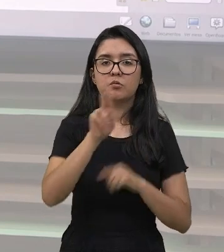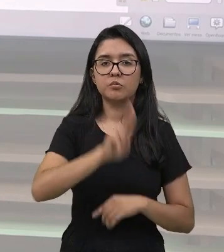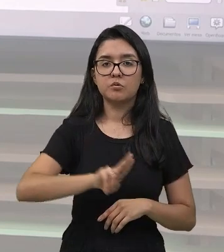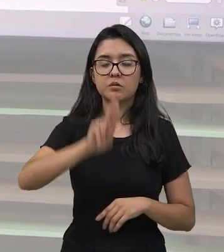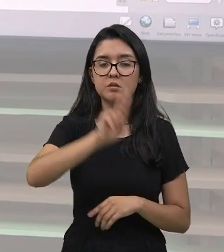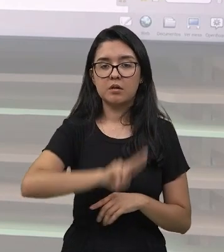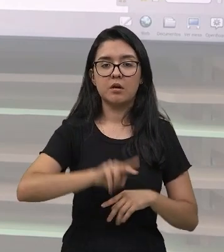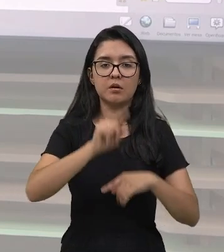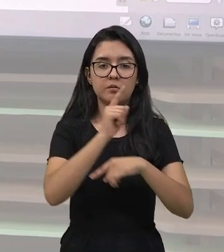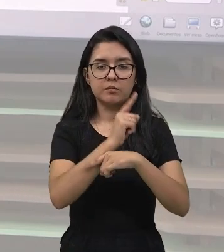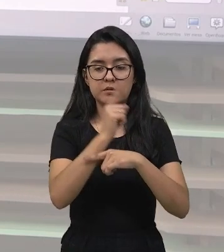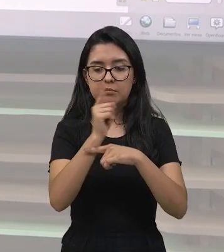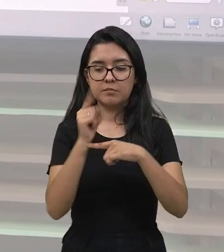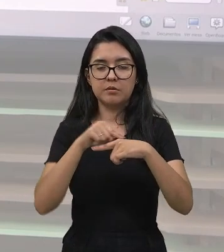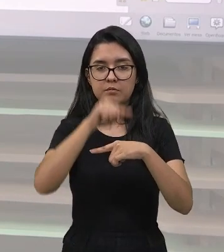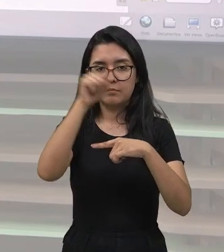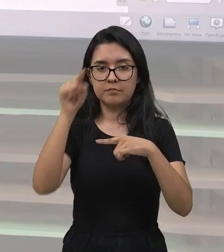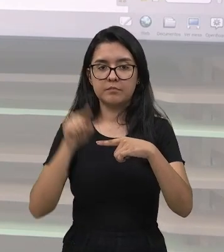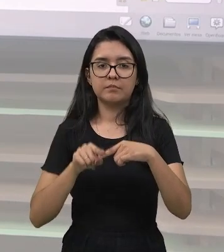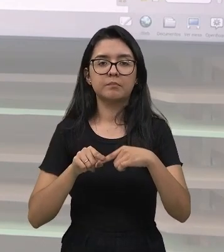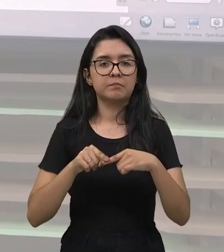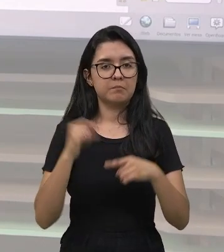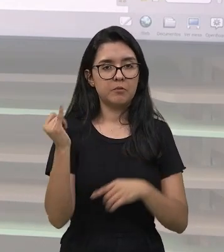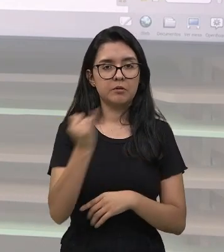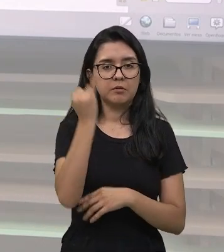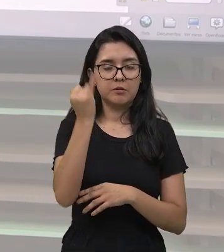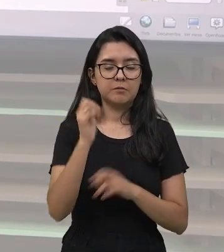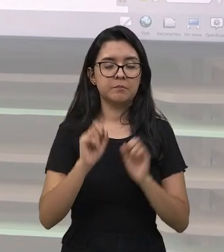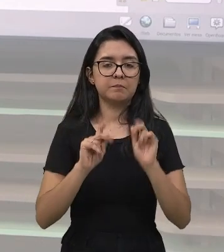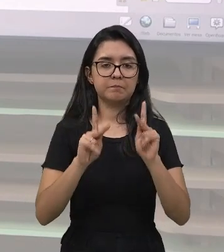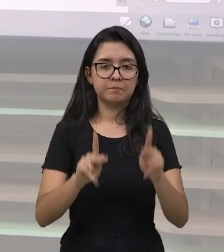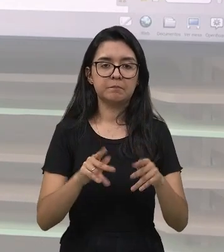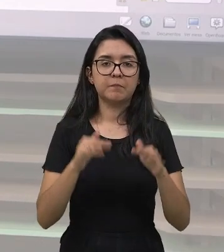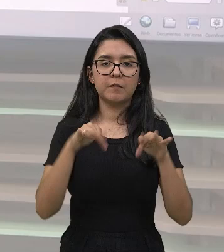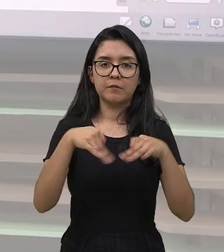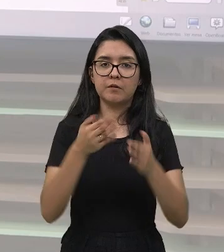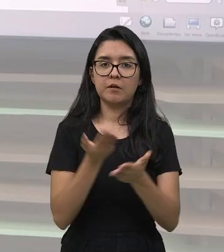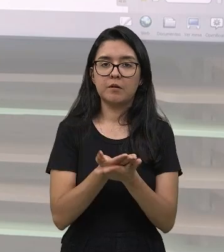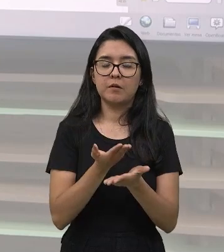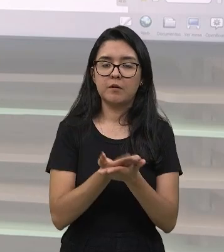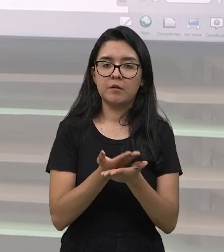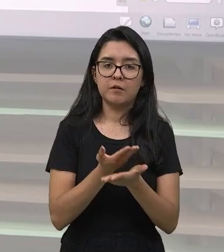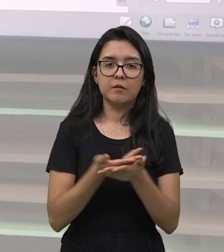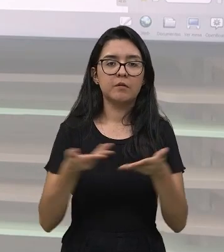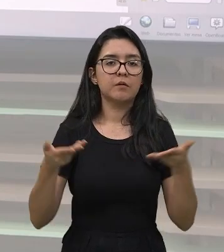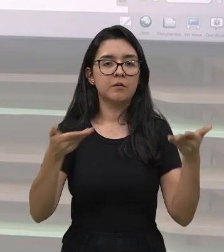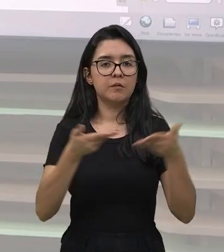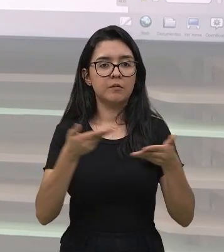transferidor, que isso é muito importante na carreira acadêmica de vocês. Tá legal? Assim eu finalizo, chego aqui ao final da nossa